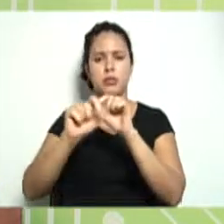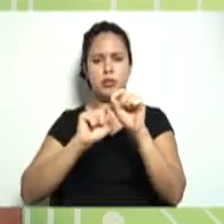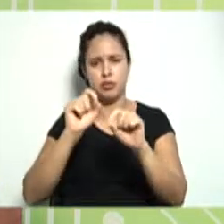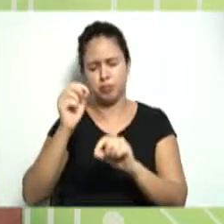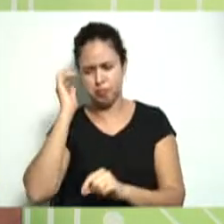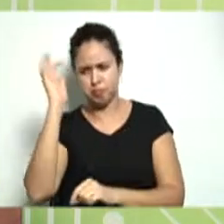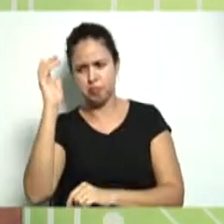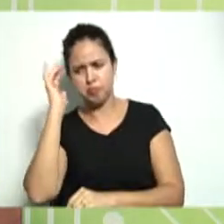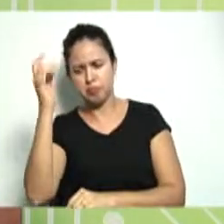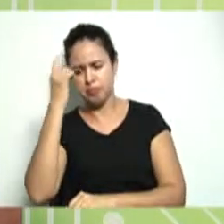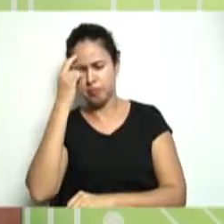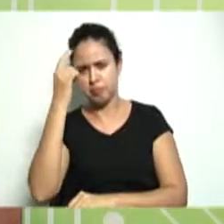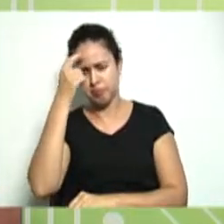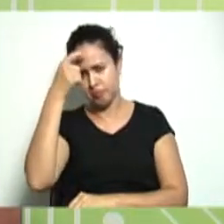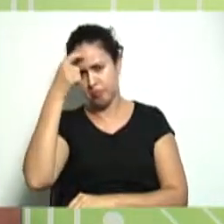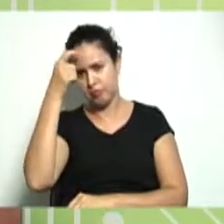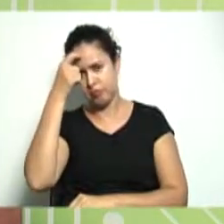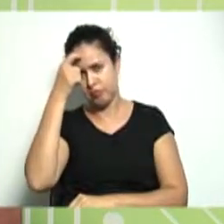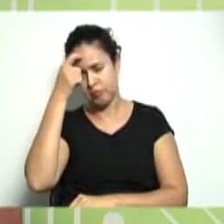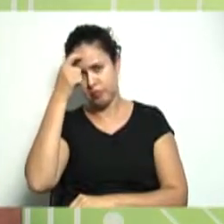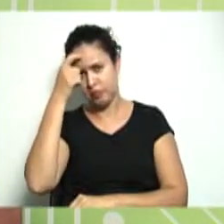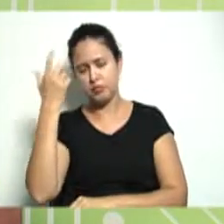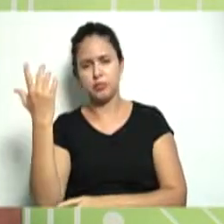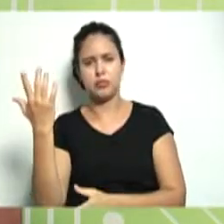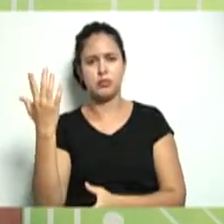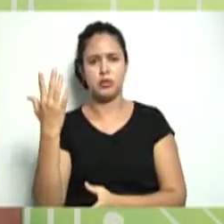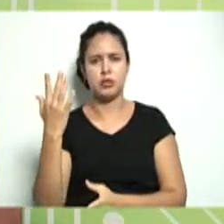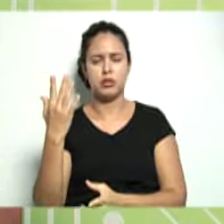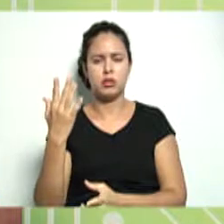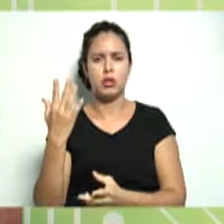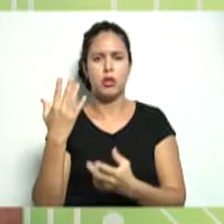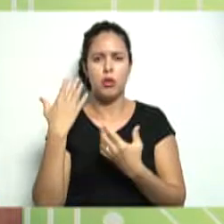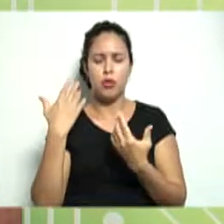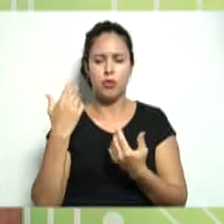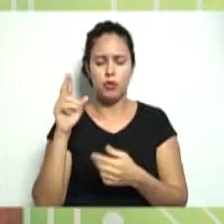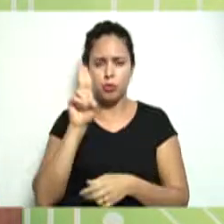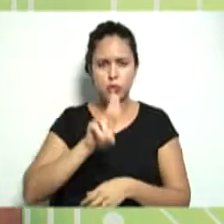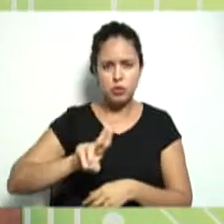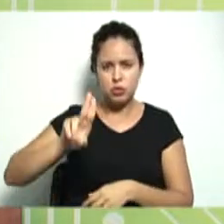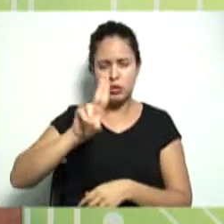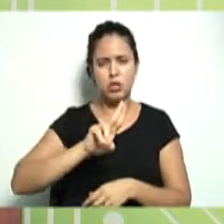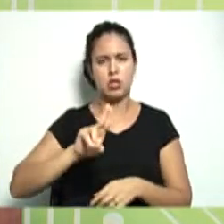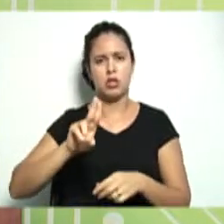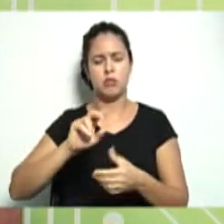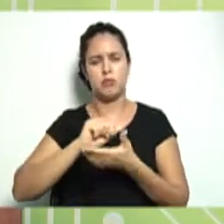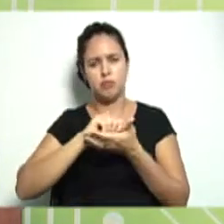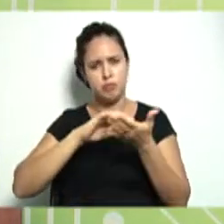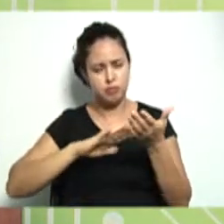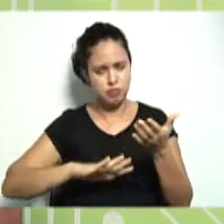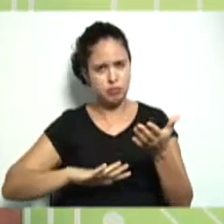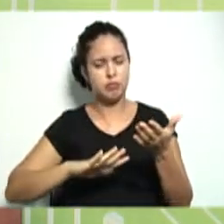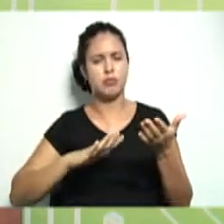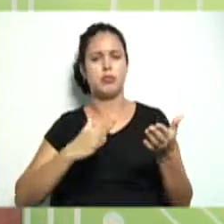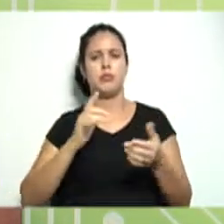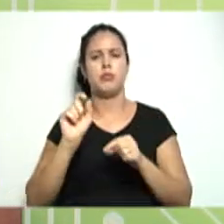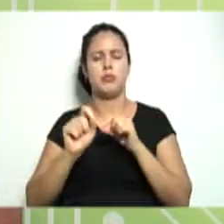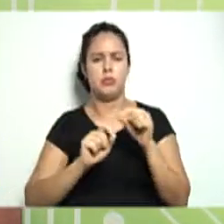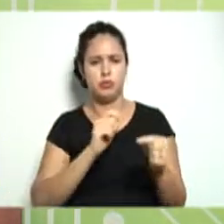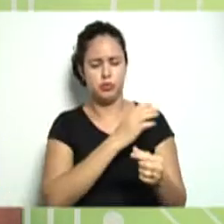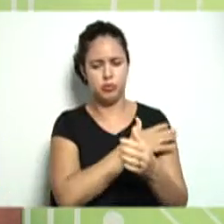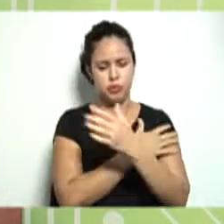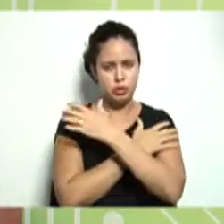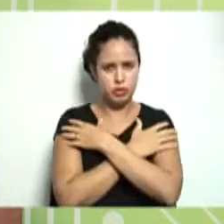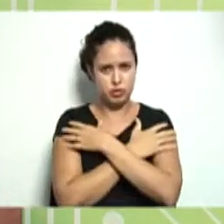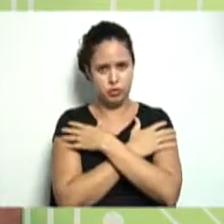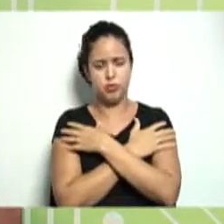como aqueles que ficam na academia para auxiliar as pessoas que vão lá. Né, eles têm que ficar o dia todo em pé, eles têm que levantar